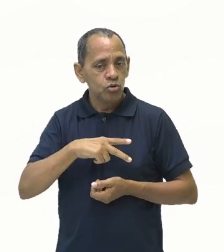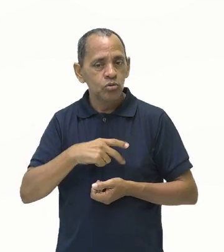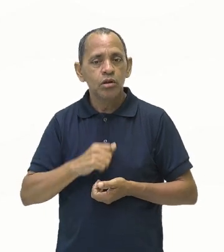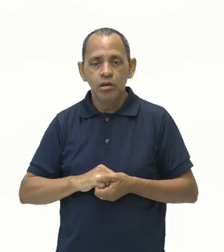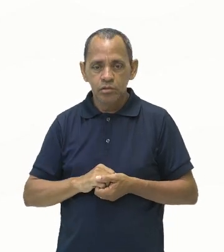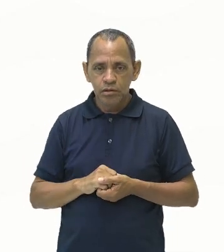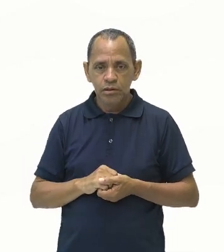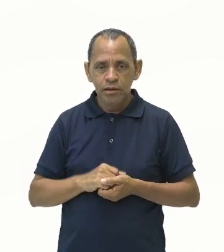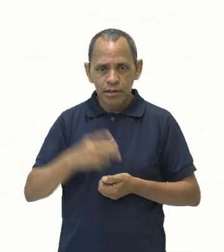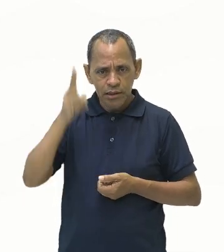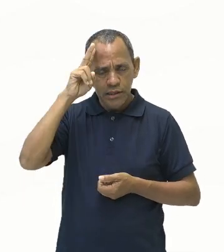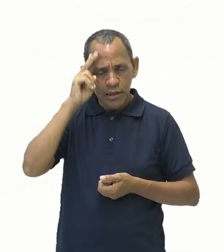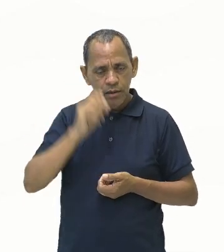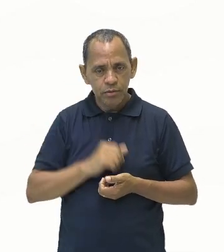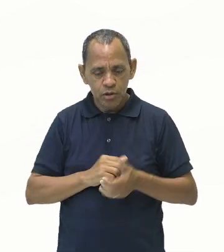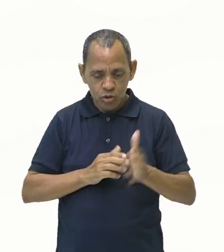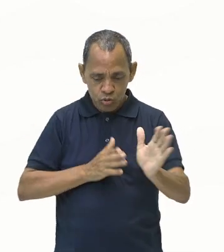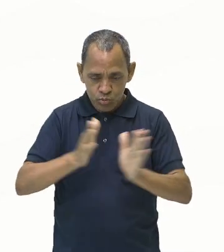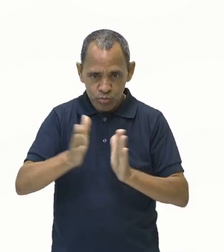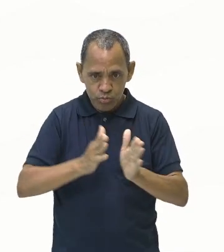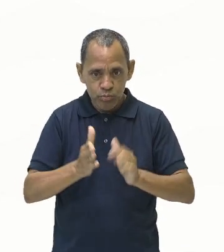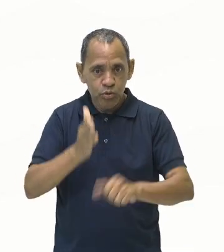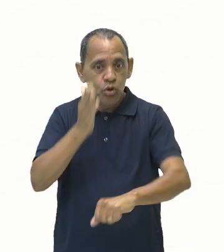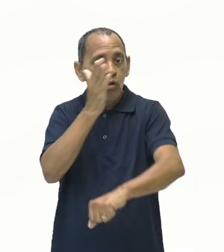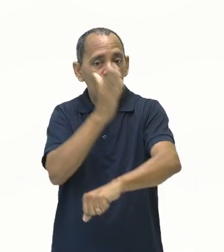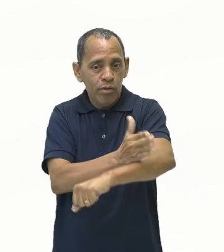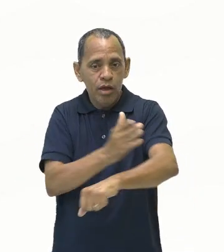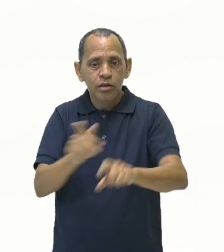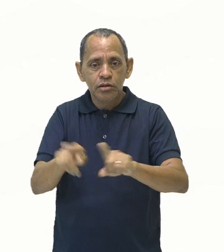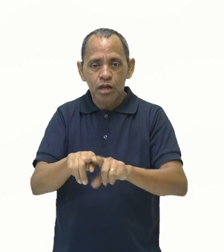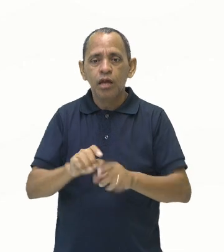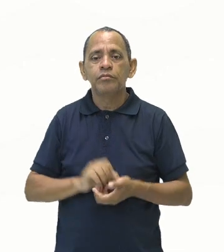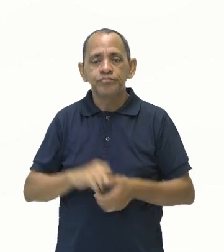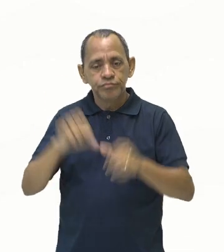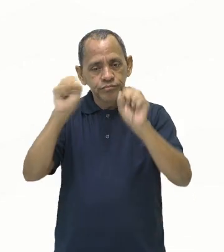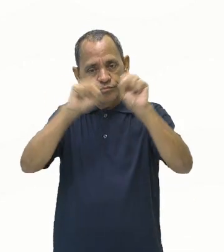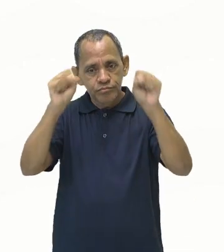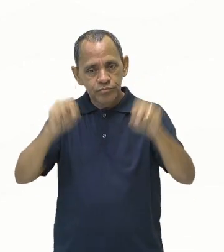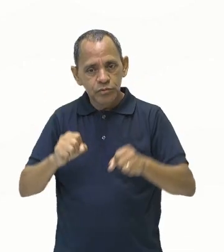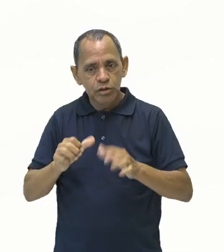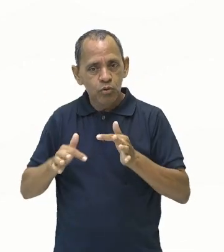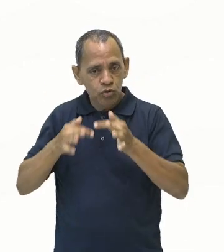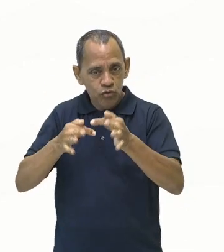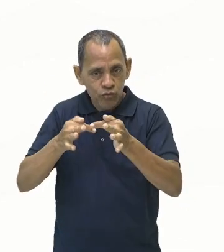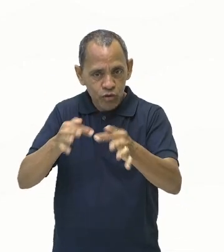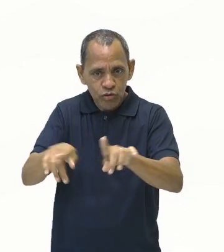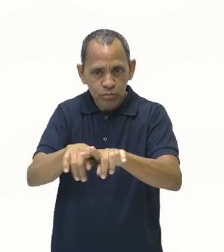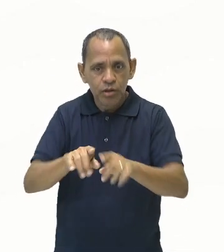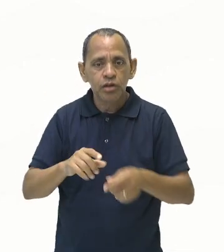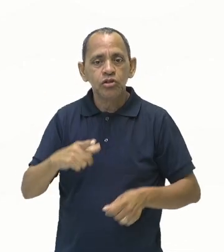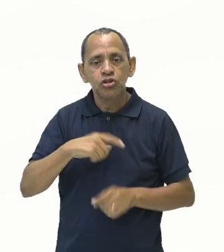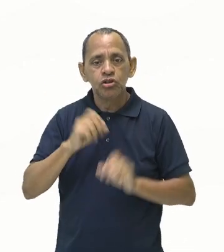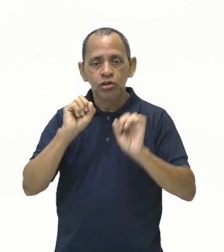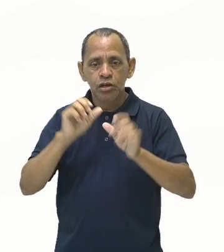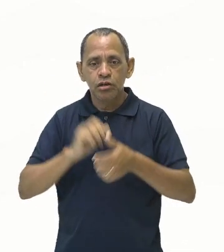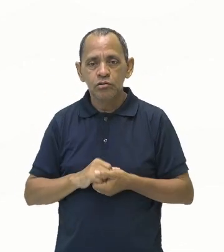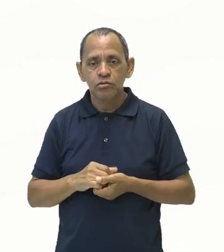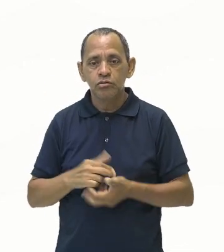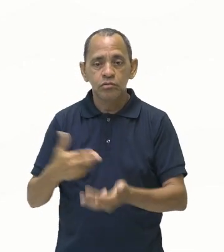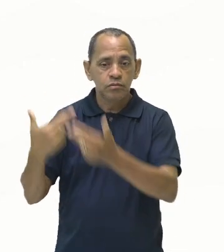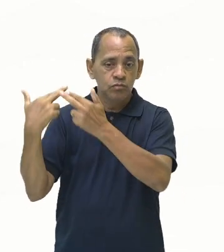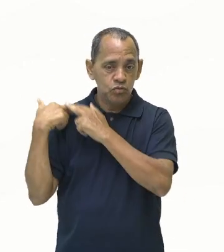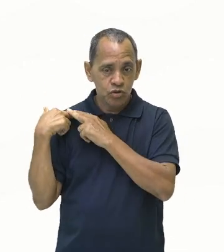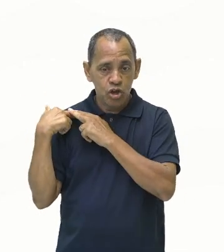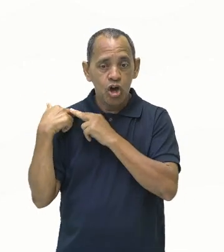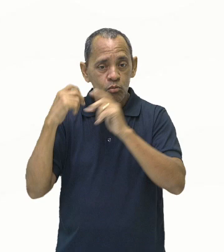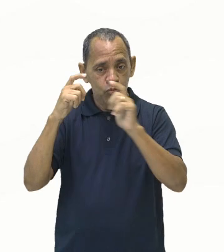Média, o sistema feudal que tinha as terras comunais, as terras do senhor feudal e